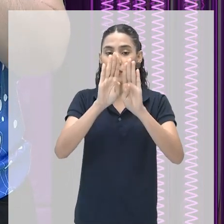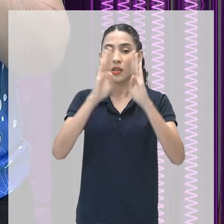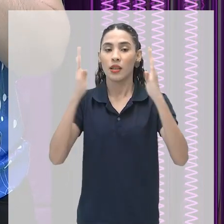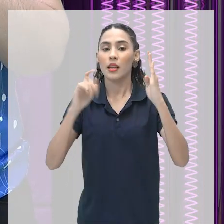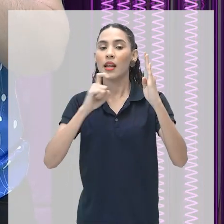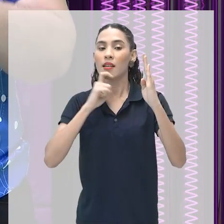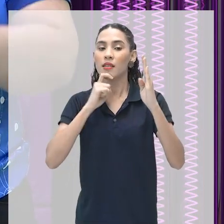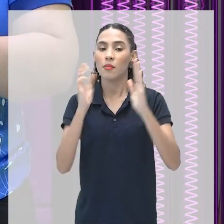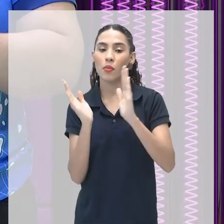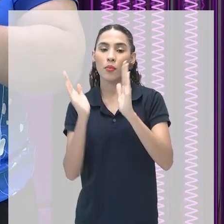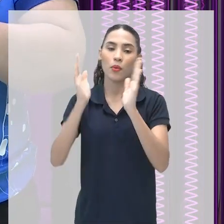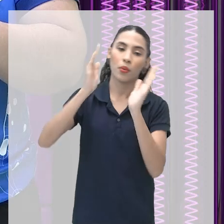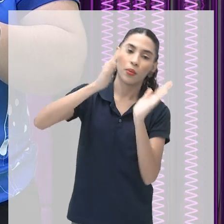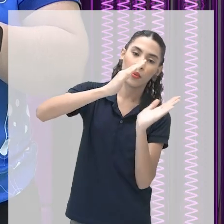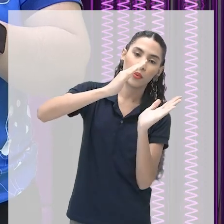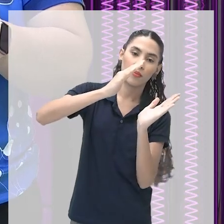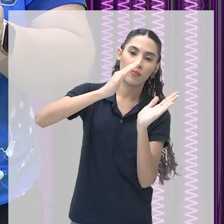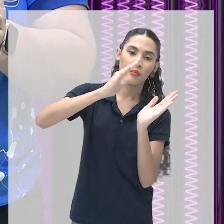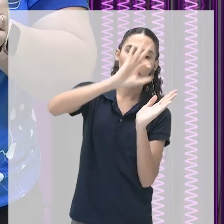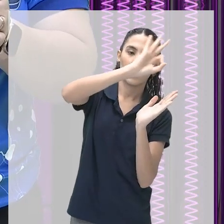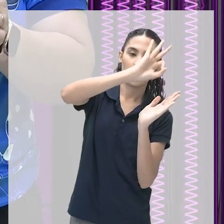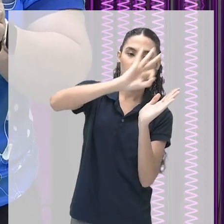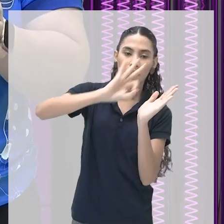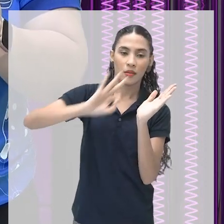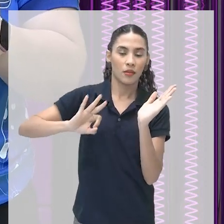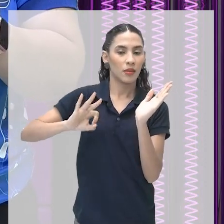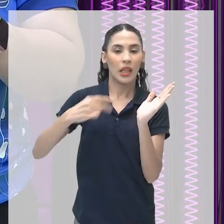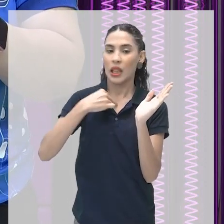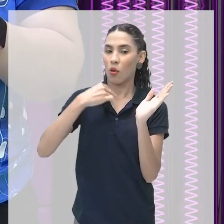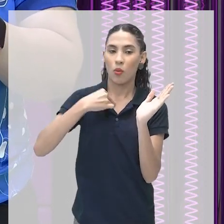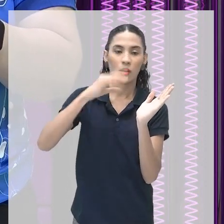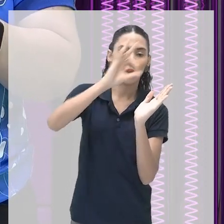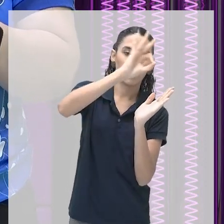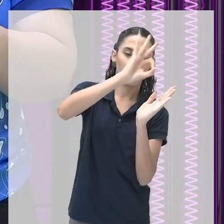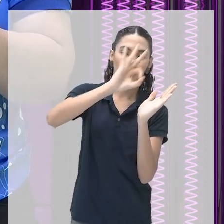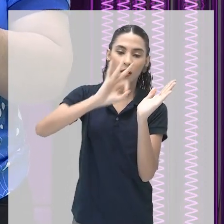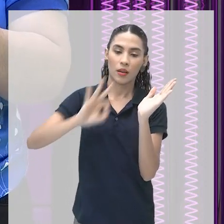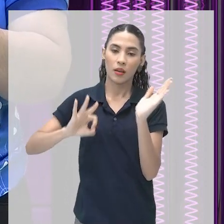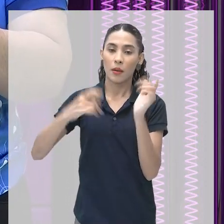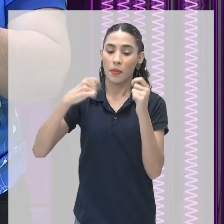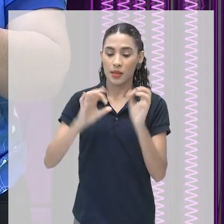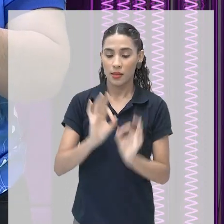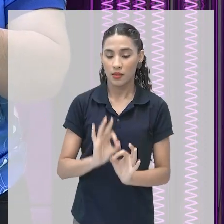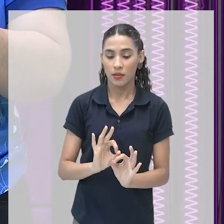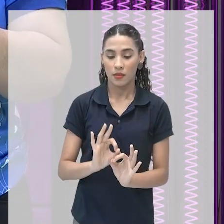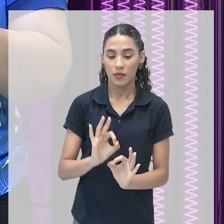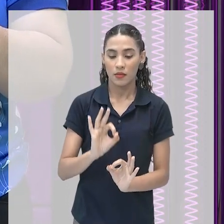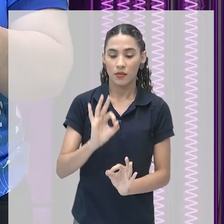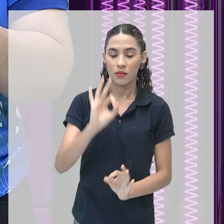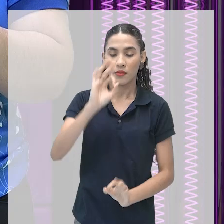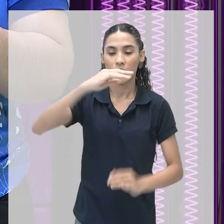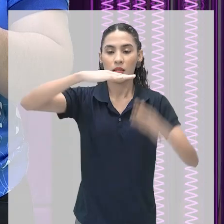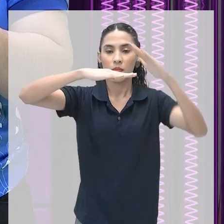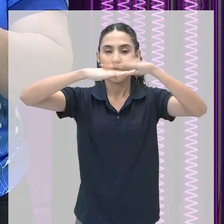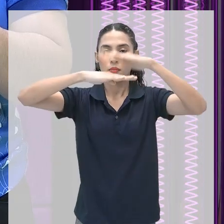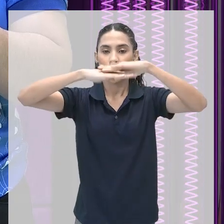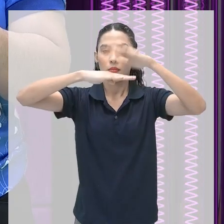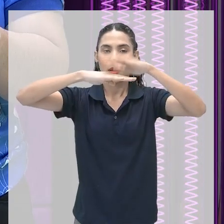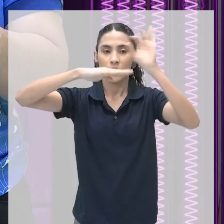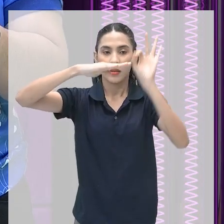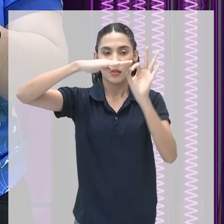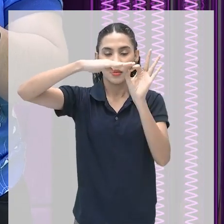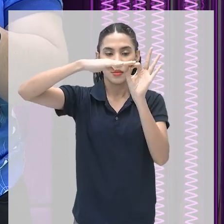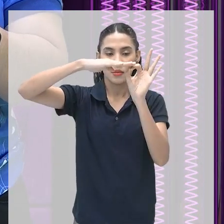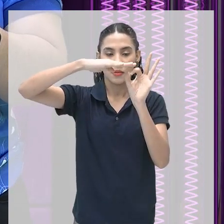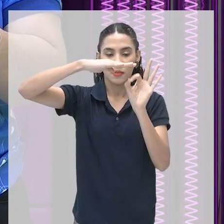estiver inclinada, você não vai fazer a medição da altura desse jeito, inclinado. Você vai começar ali da base, ali da